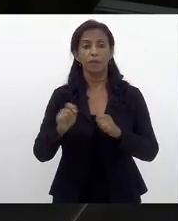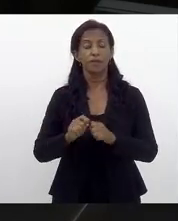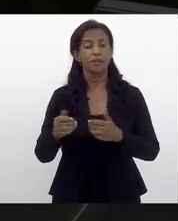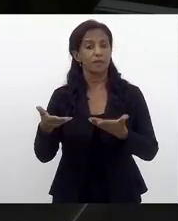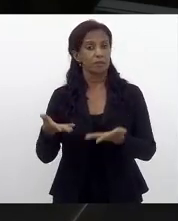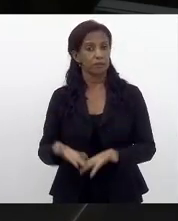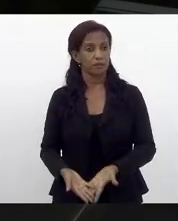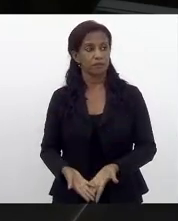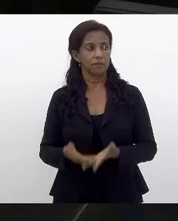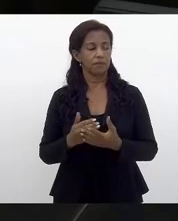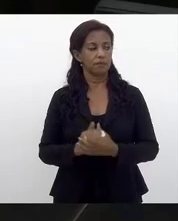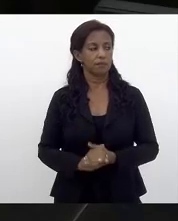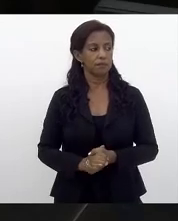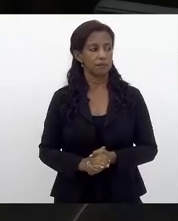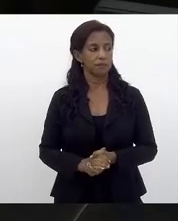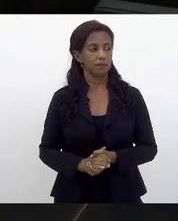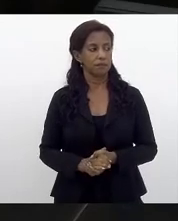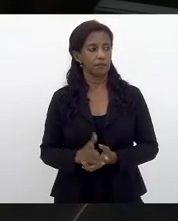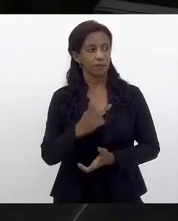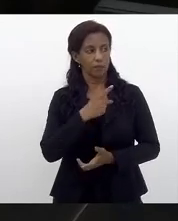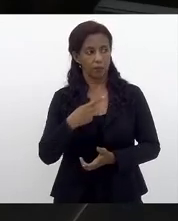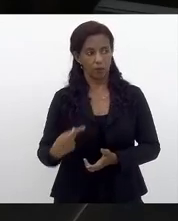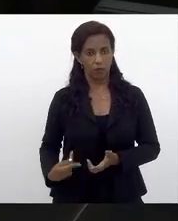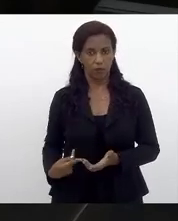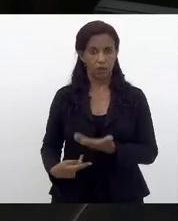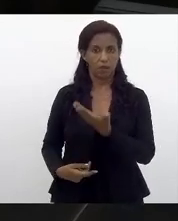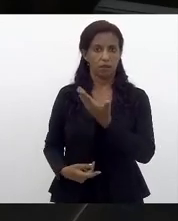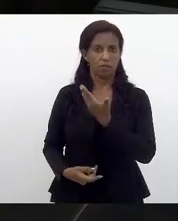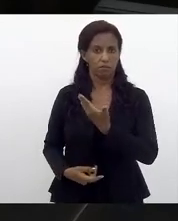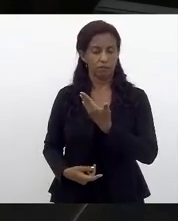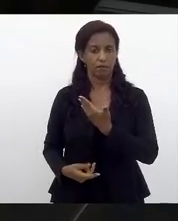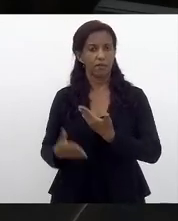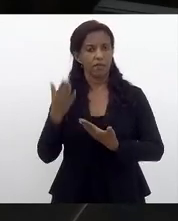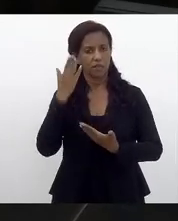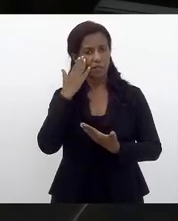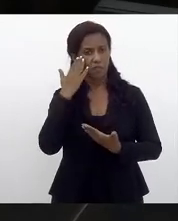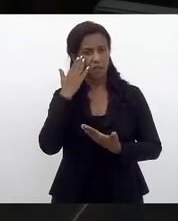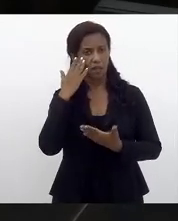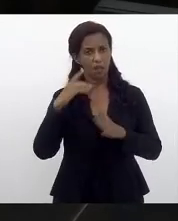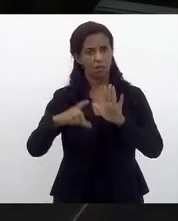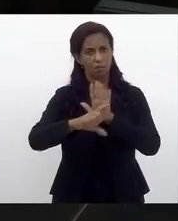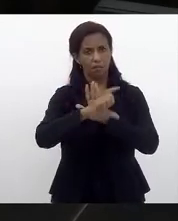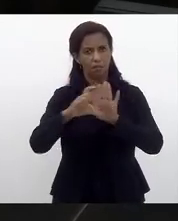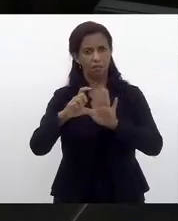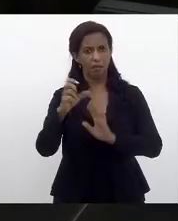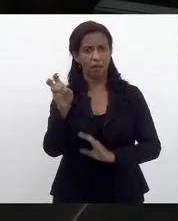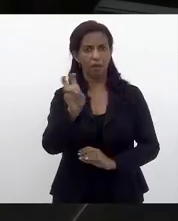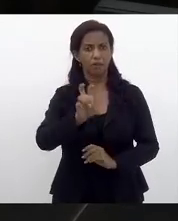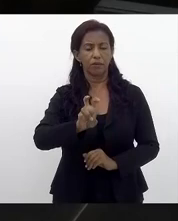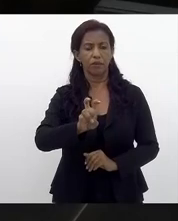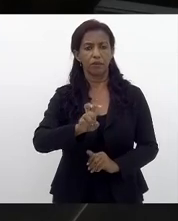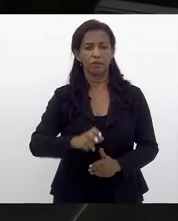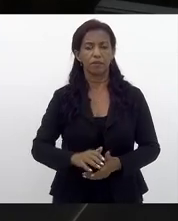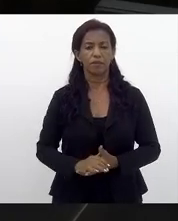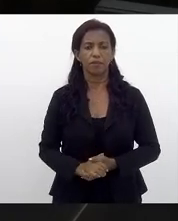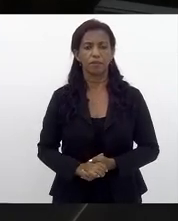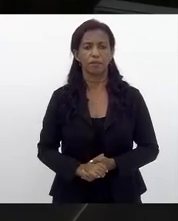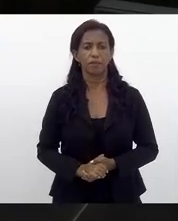a questão e o presidente está aqui colocando o parágrafo quinto